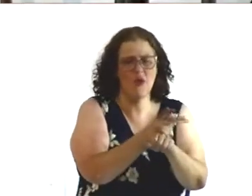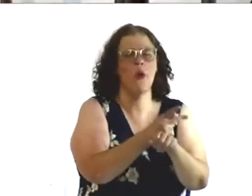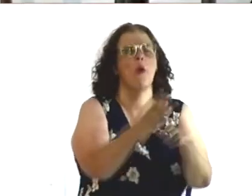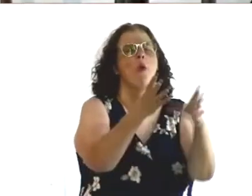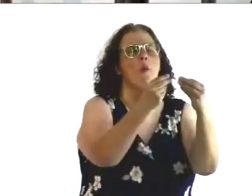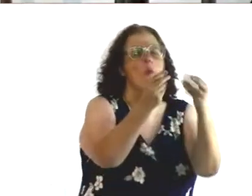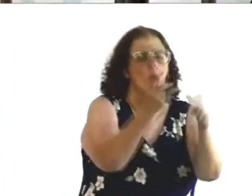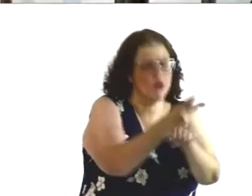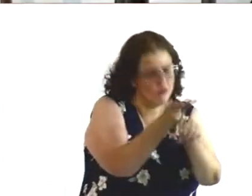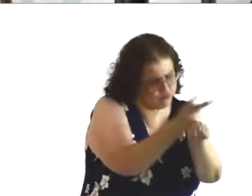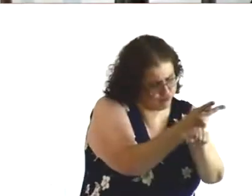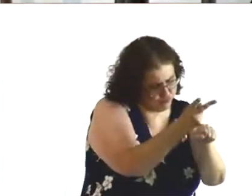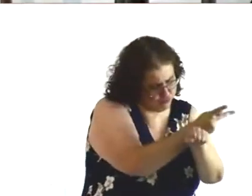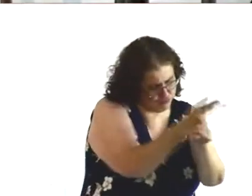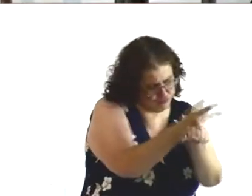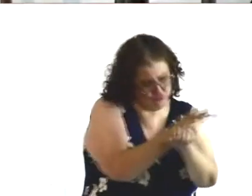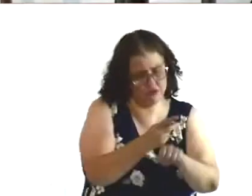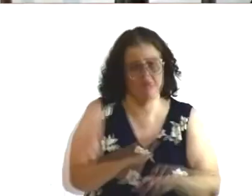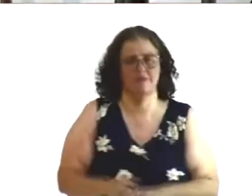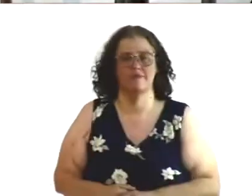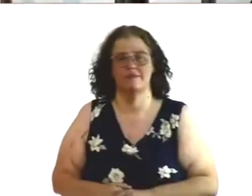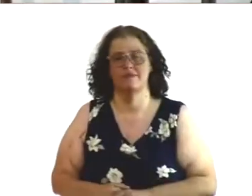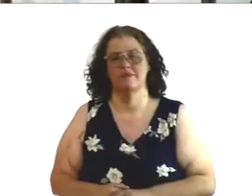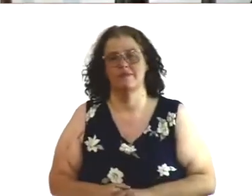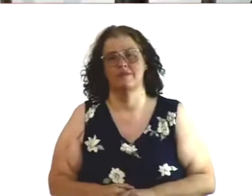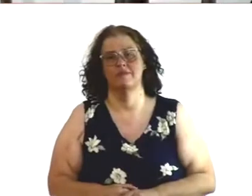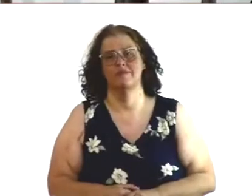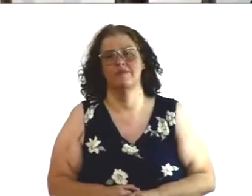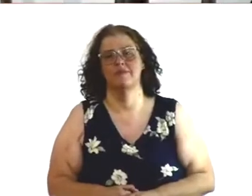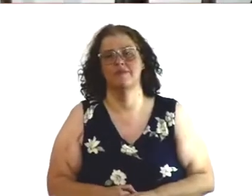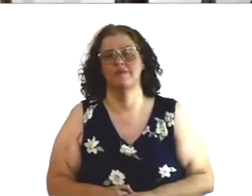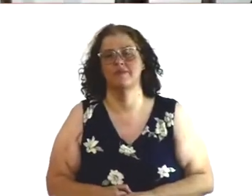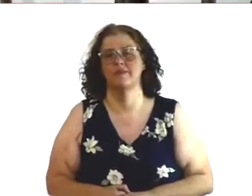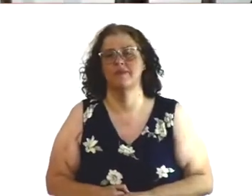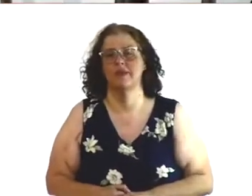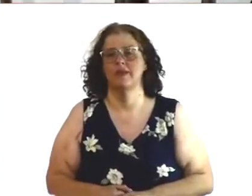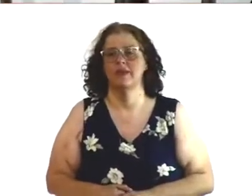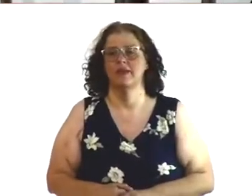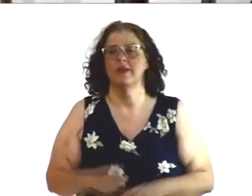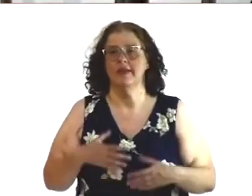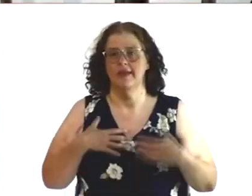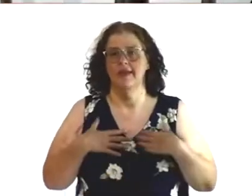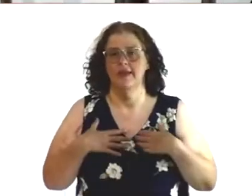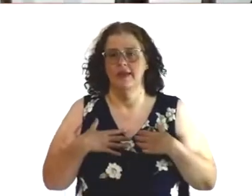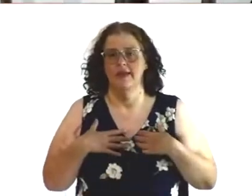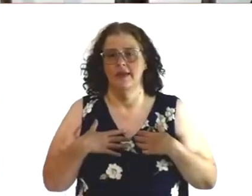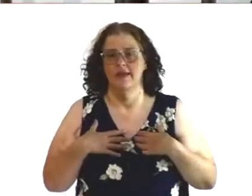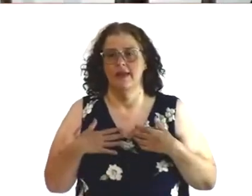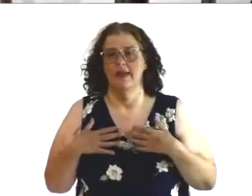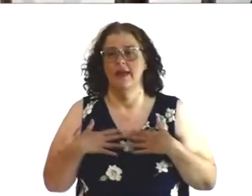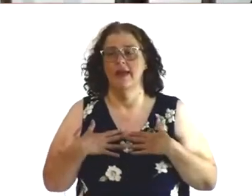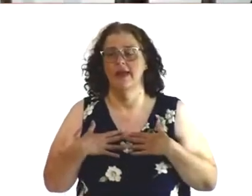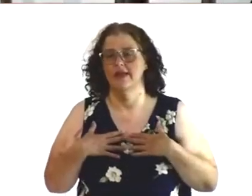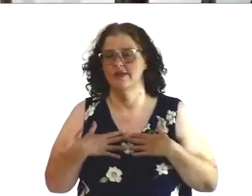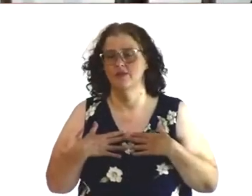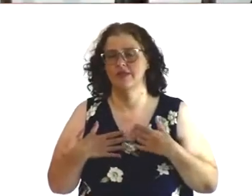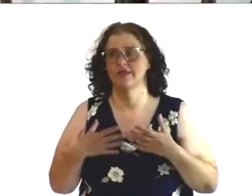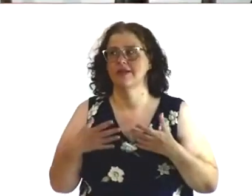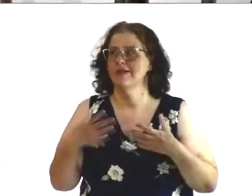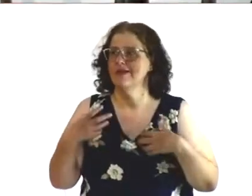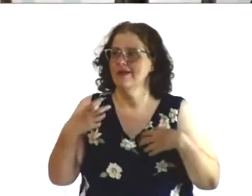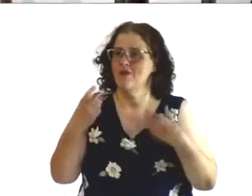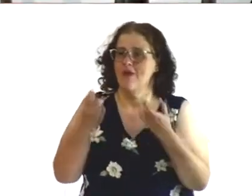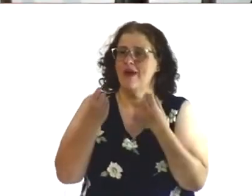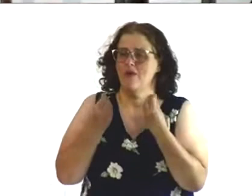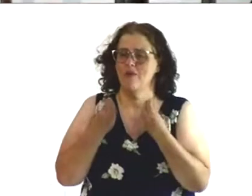O Dr. Mateus aqui sabe bem o que é o desespero de alguém que diz: eu preciso de ajuda, doutor, eu